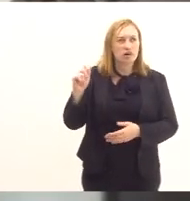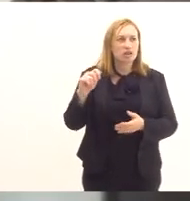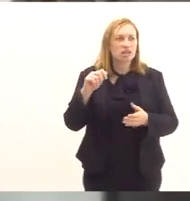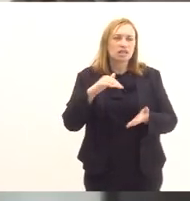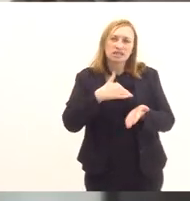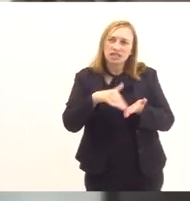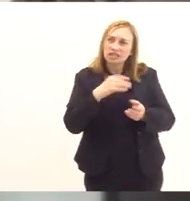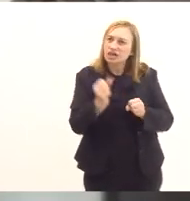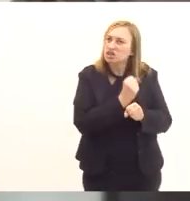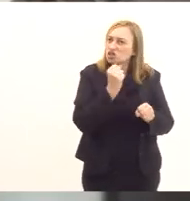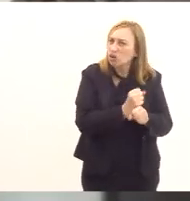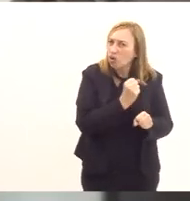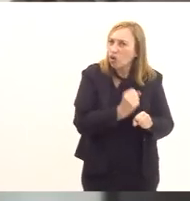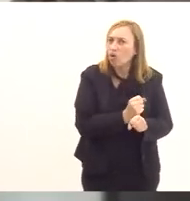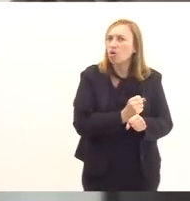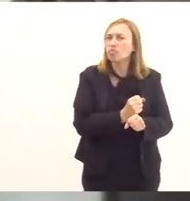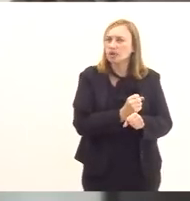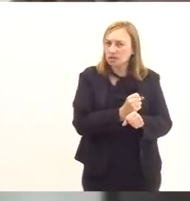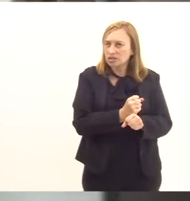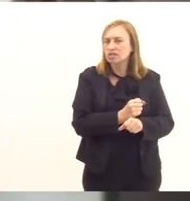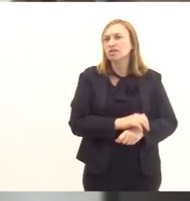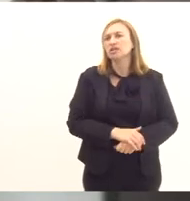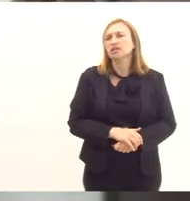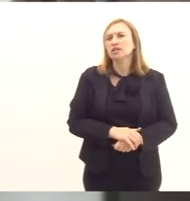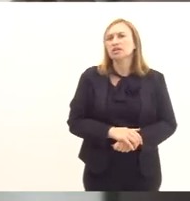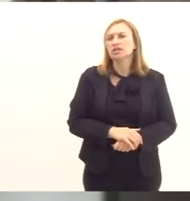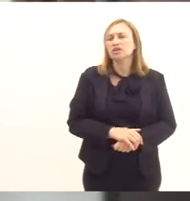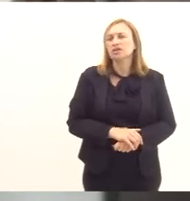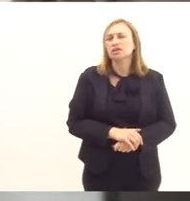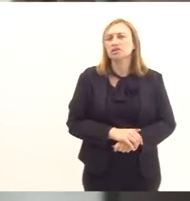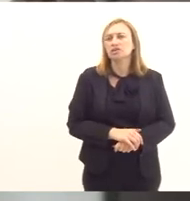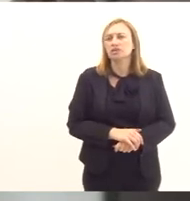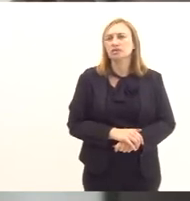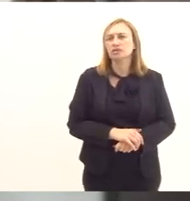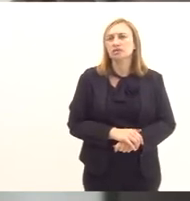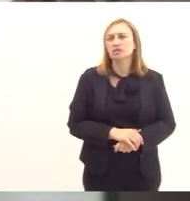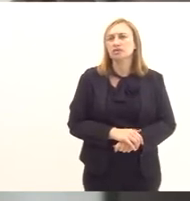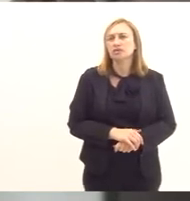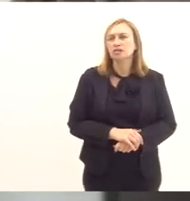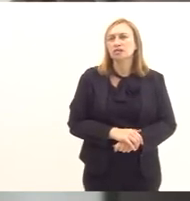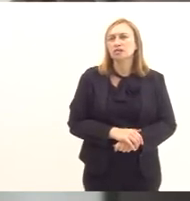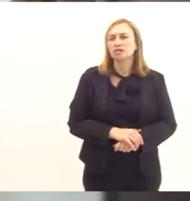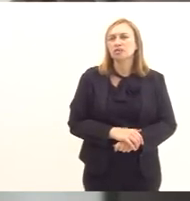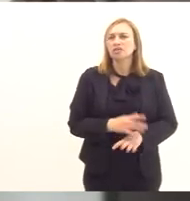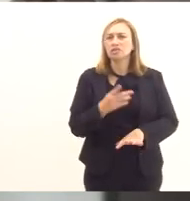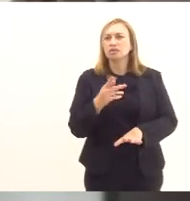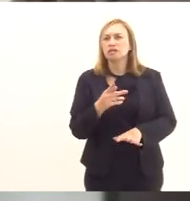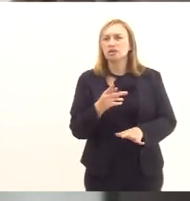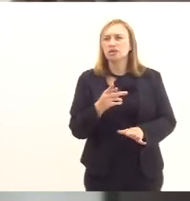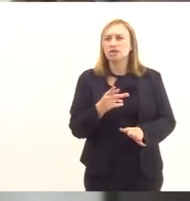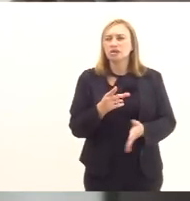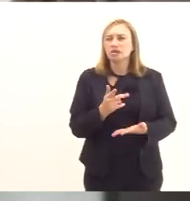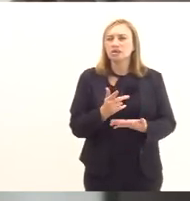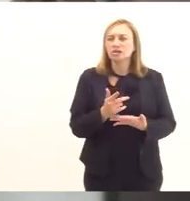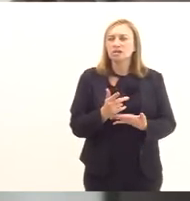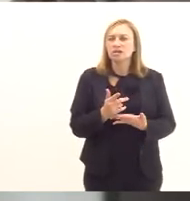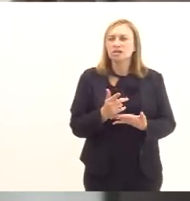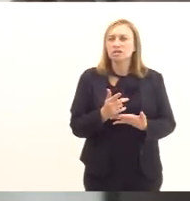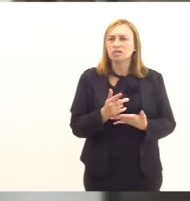obras e acumulava Secretaria de ordem pública e questionado sobre a